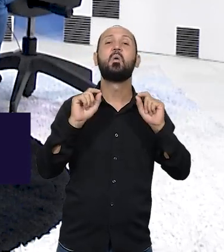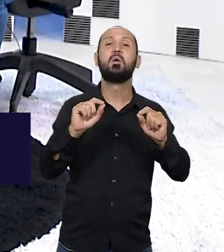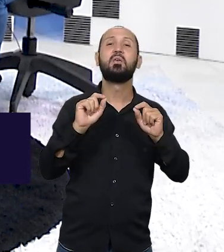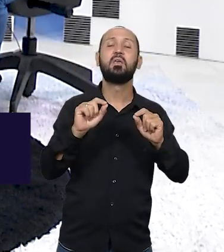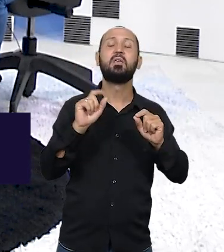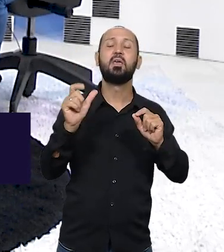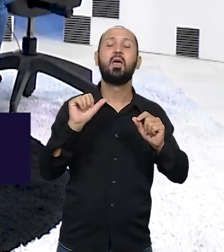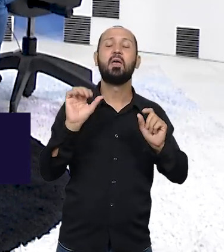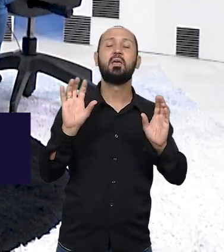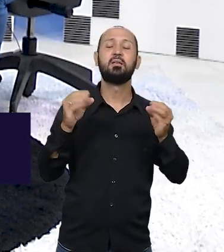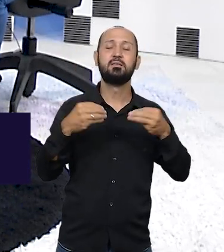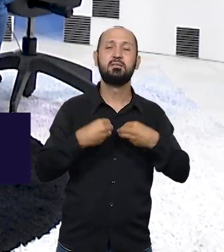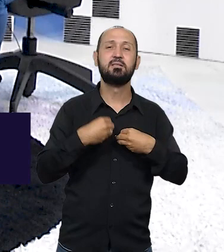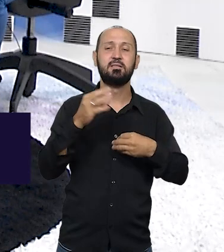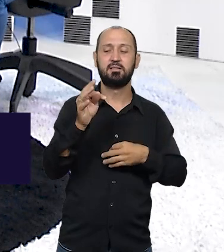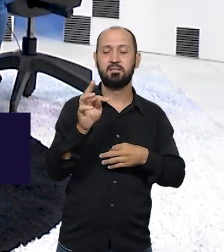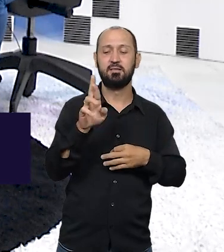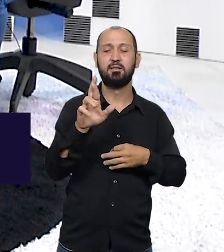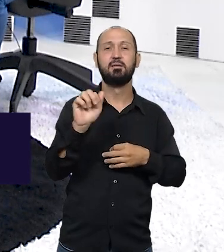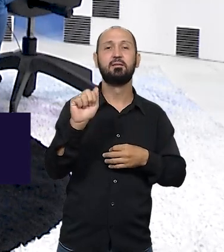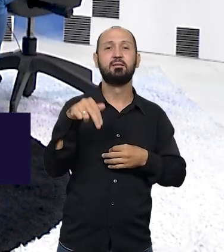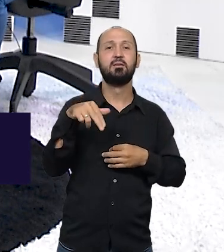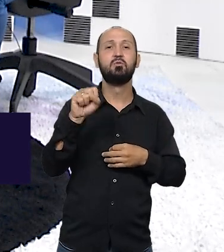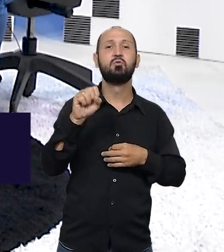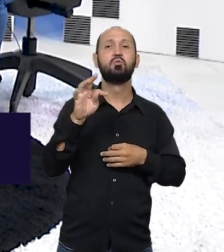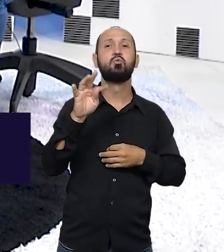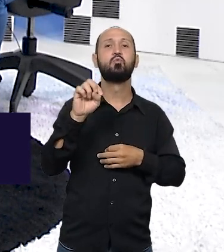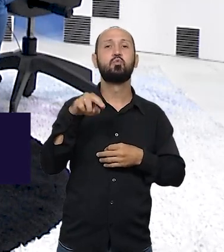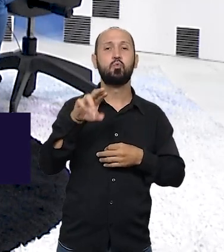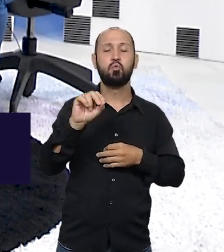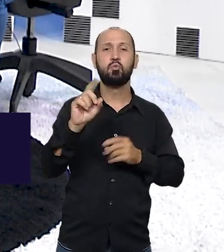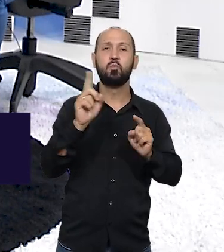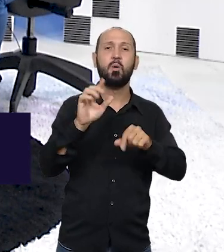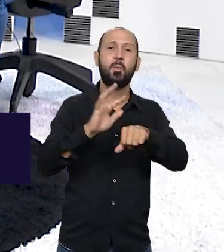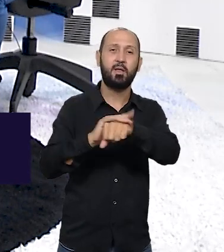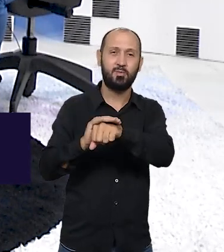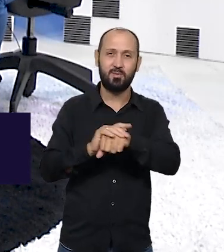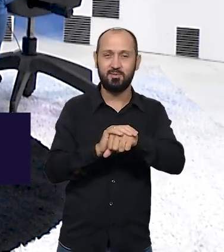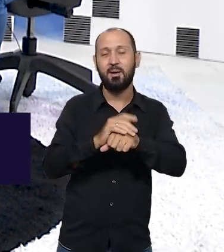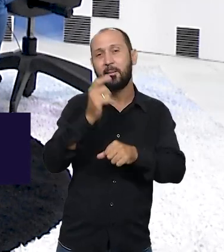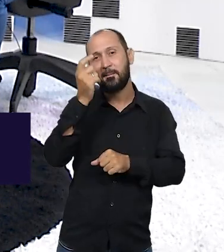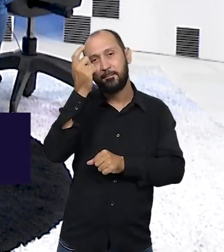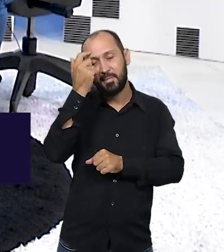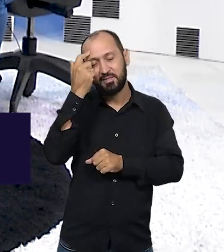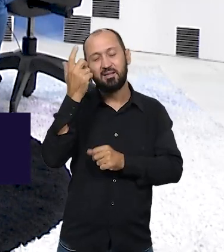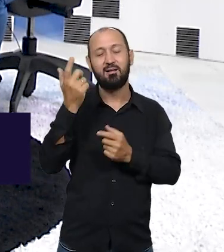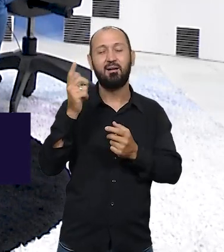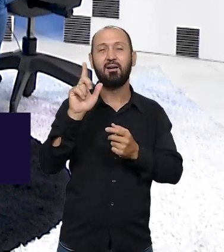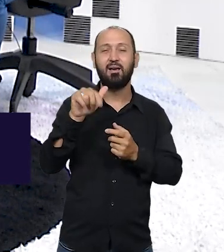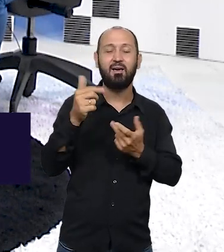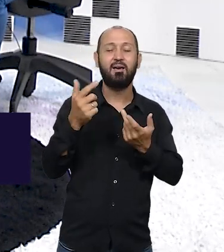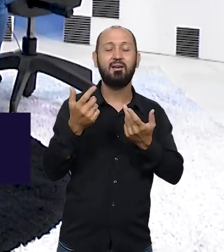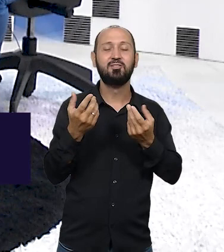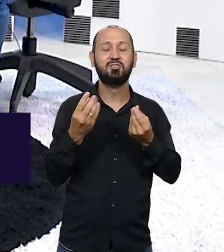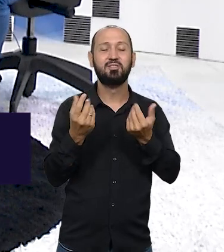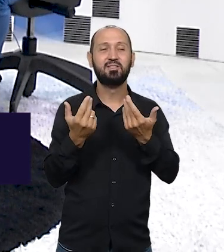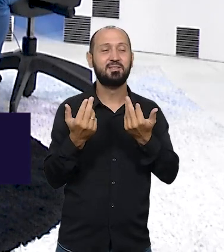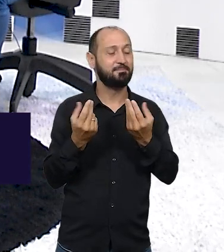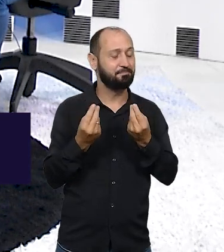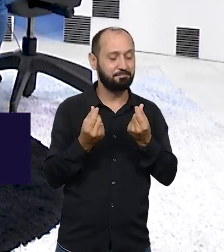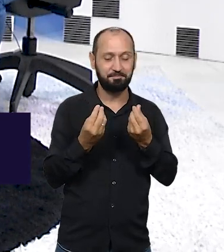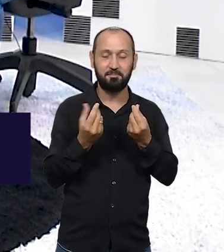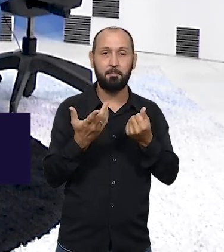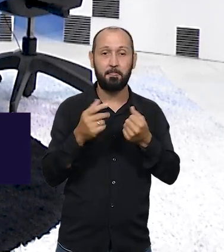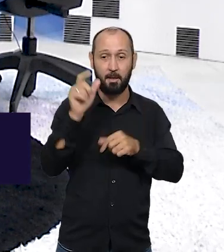explicar o que é esse transtorno, para as pessoas saberem que também não é uma doença. As pessoas acham que elas ainda têm esse